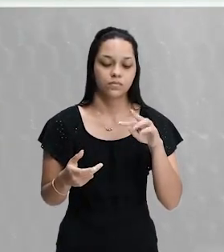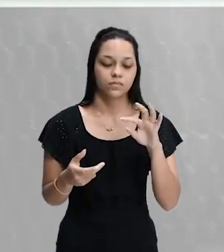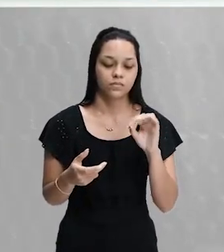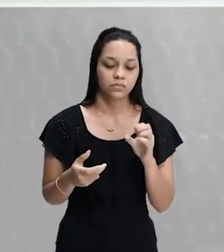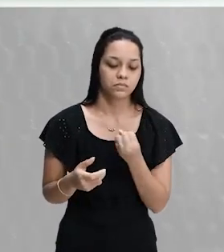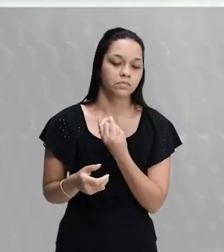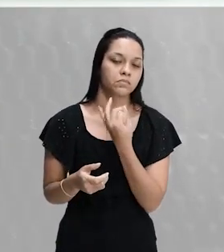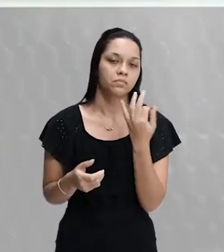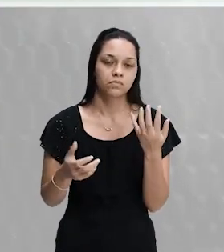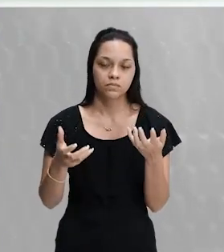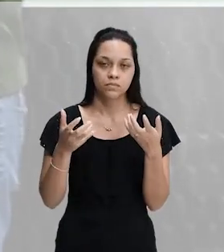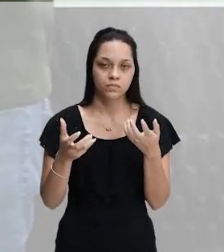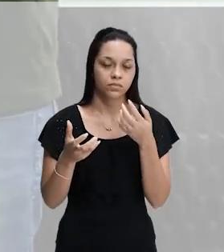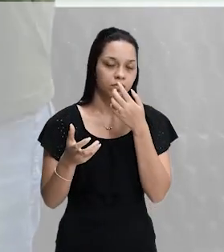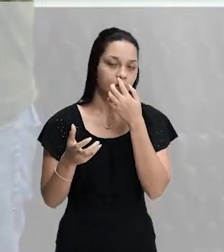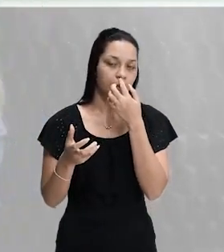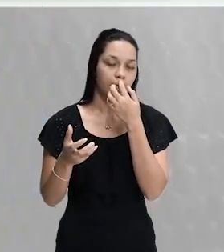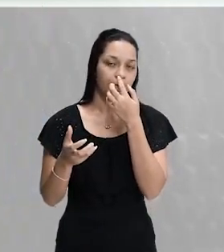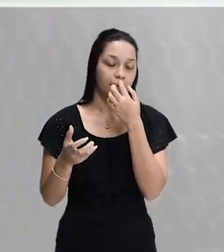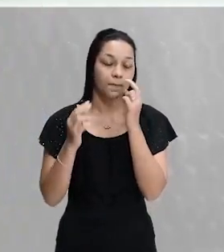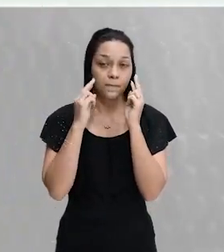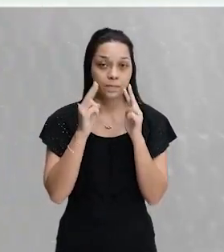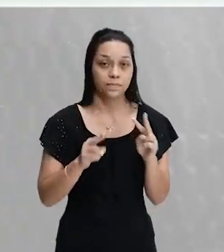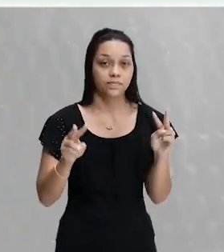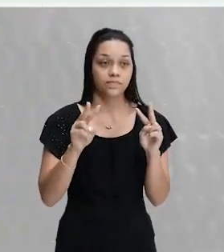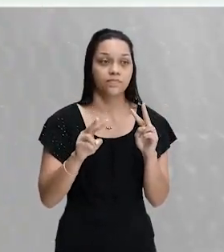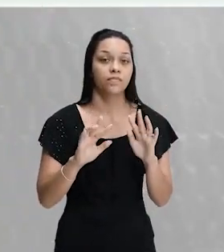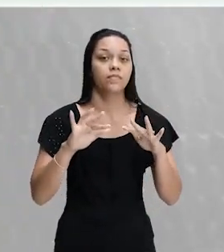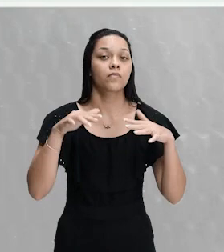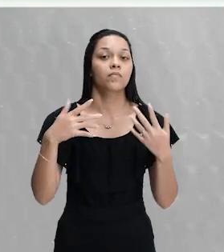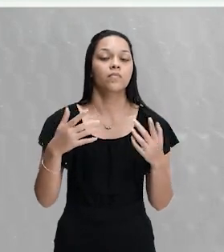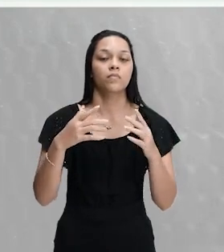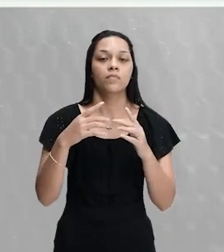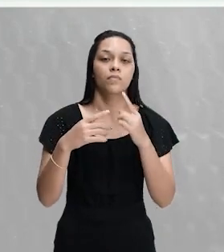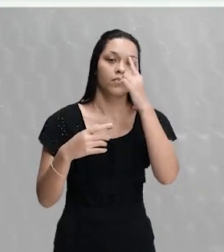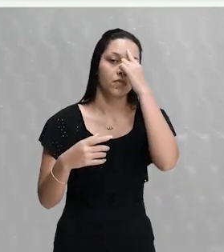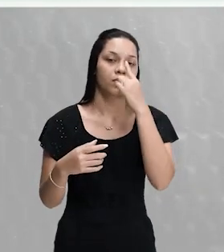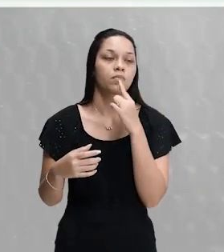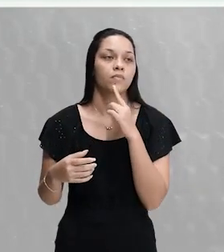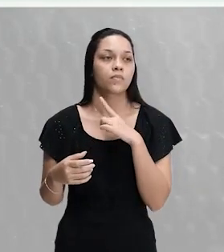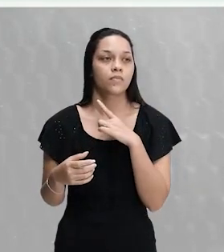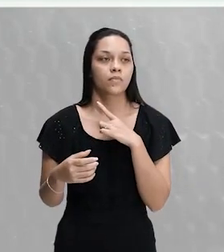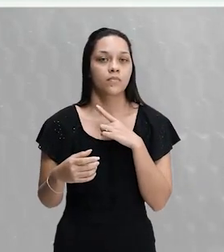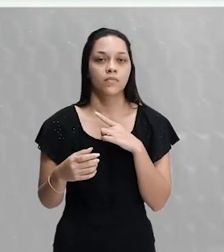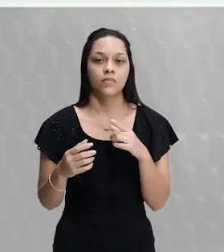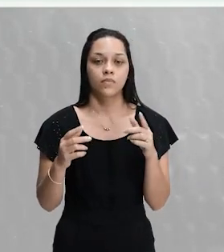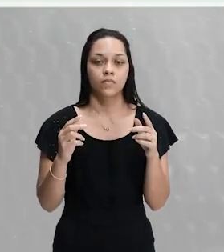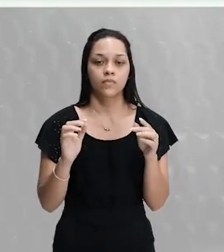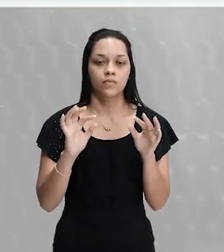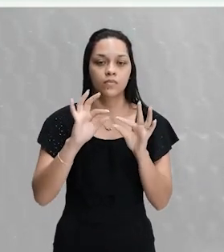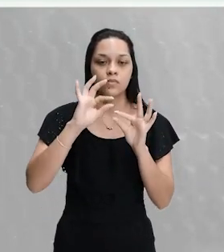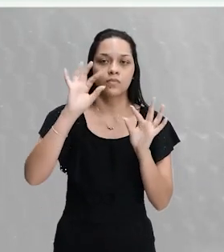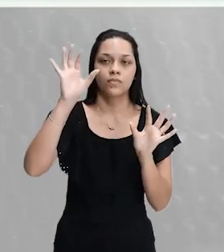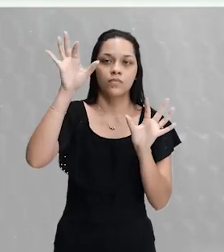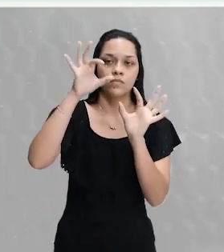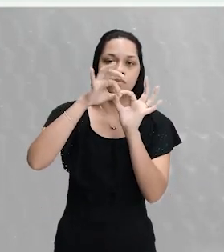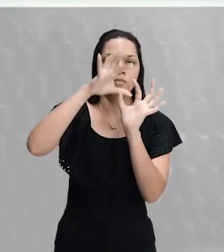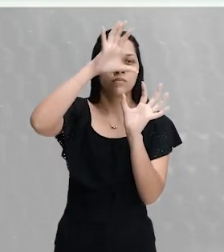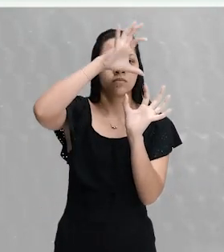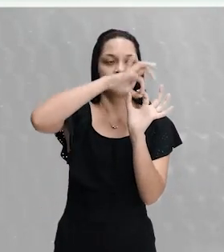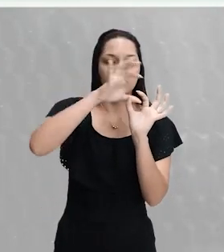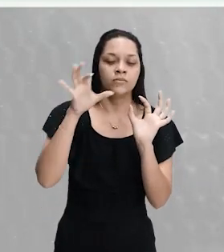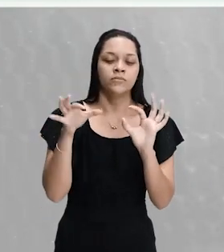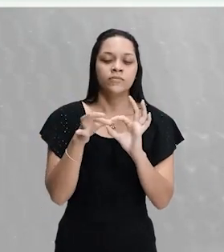quantos a gente quisesse. E aí, veja que figura que formou. Tá, vamos ligar agora esses pontos aqui.